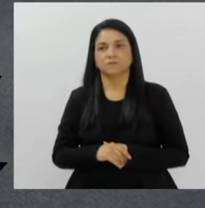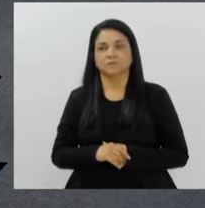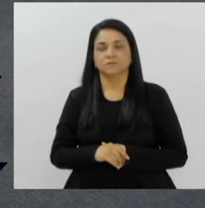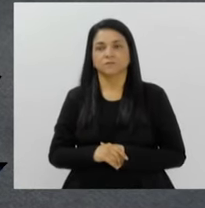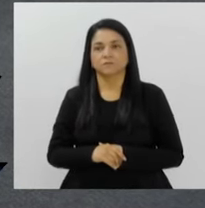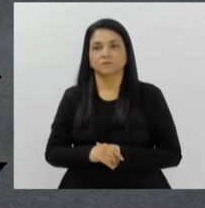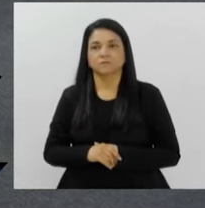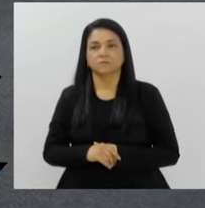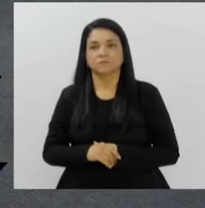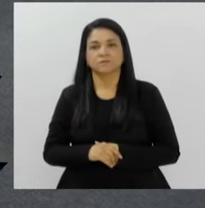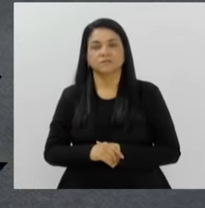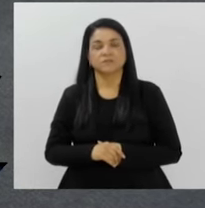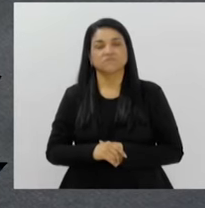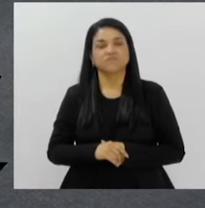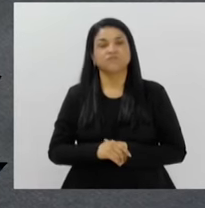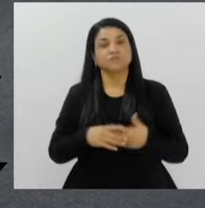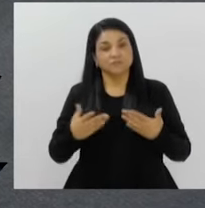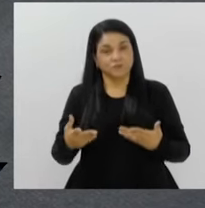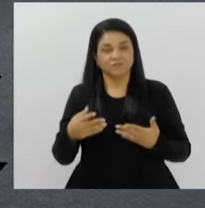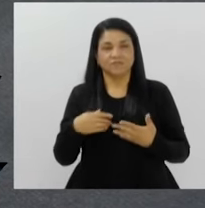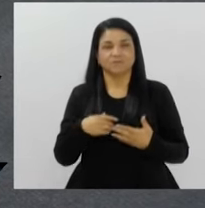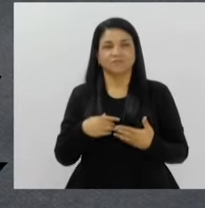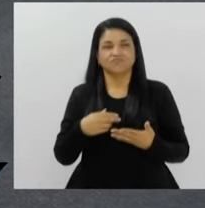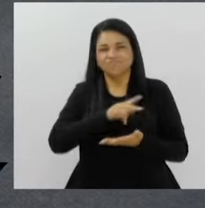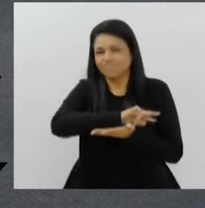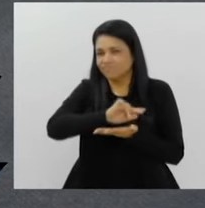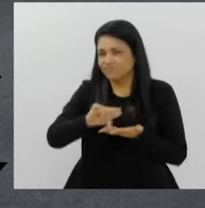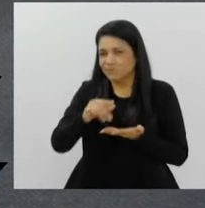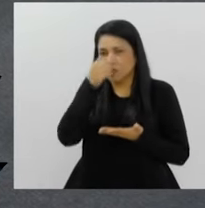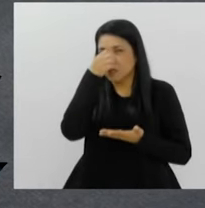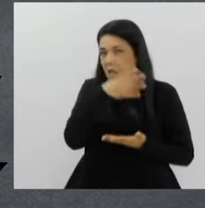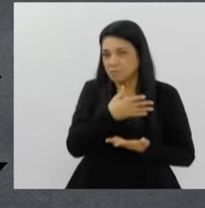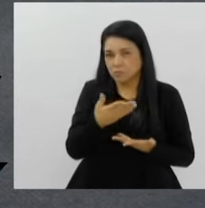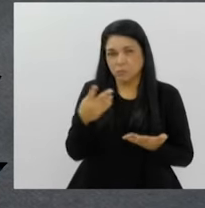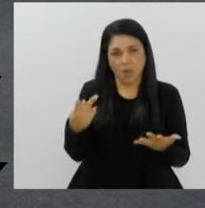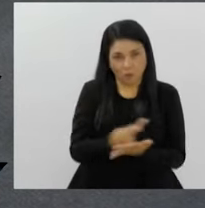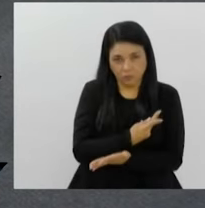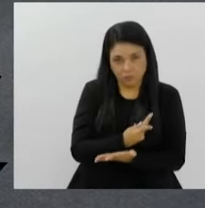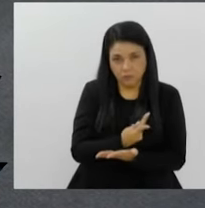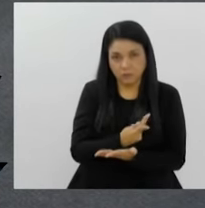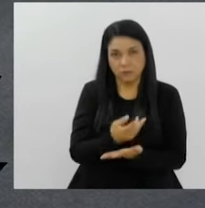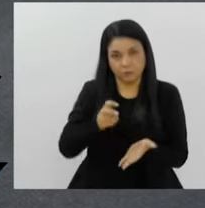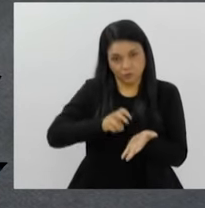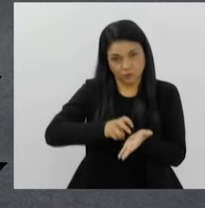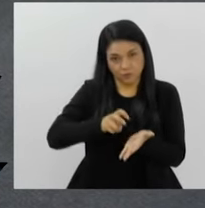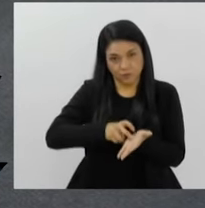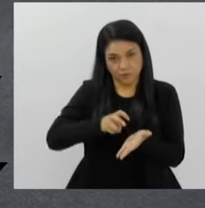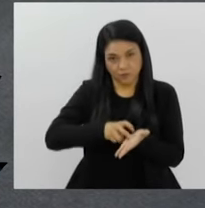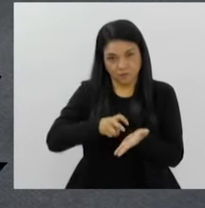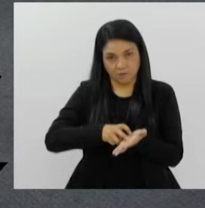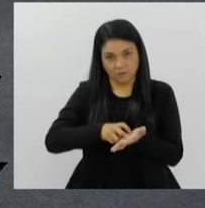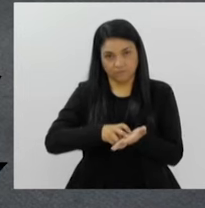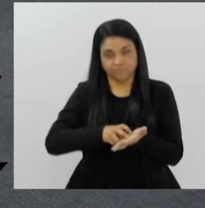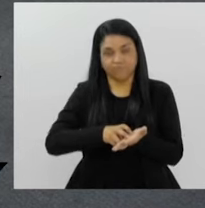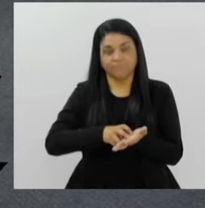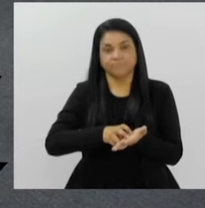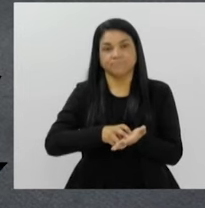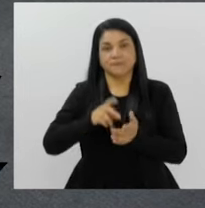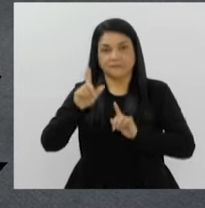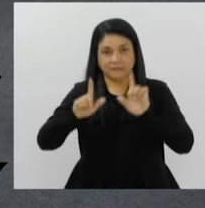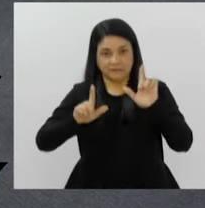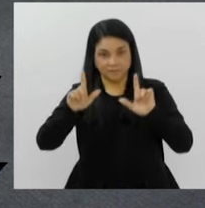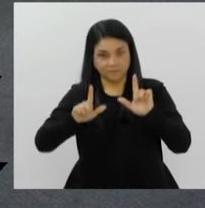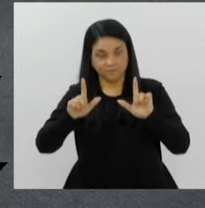diante de tantos absurdos que nós presenciamos na manhã de hoje, tem um que eu